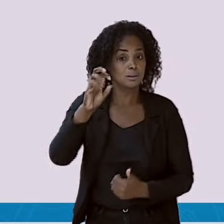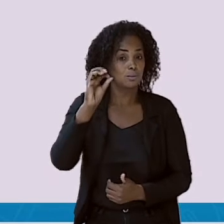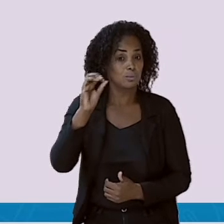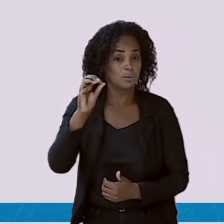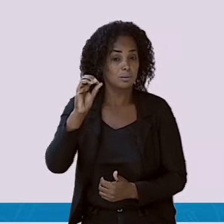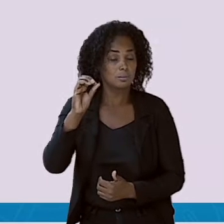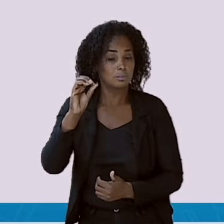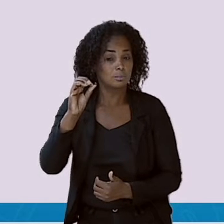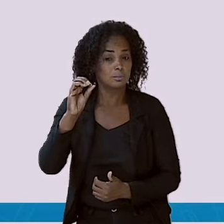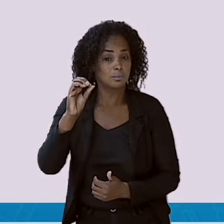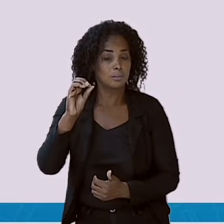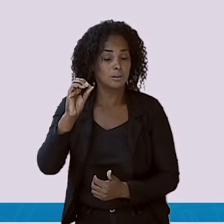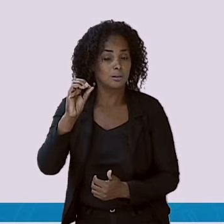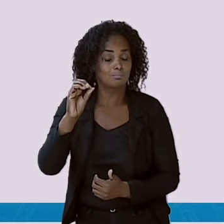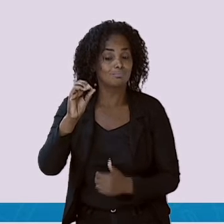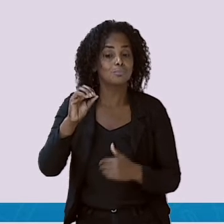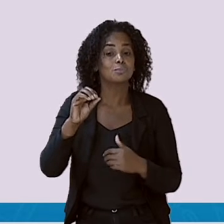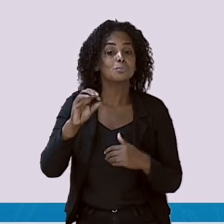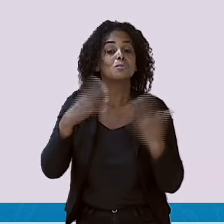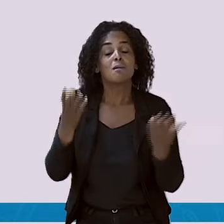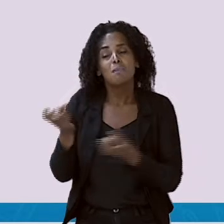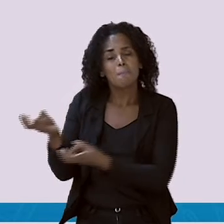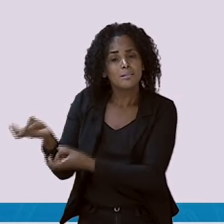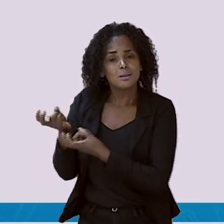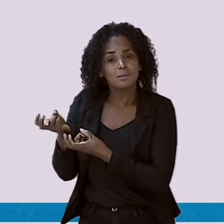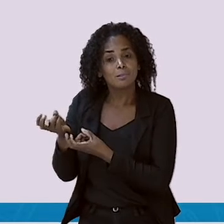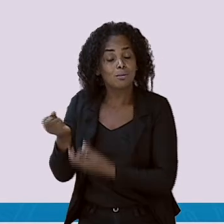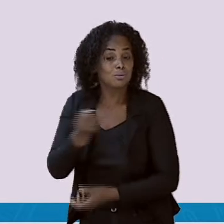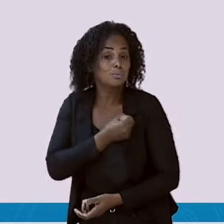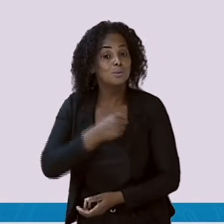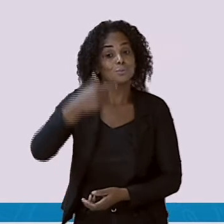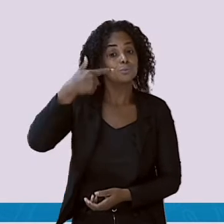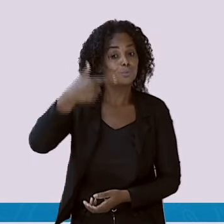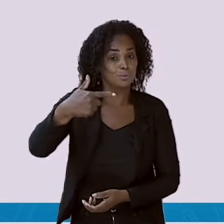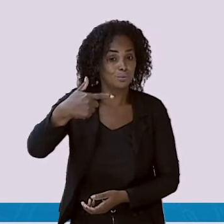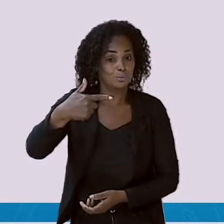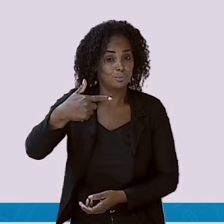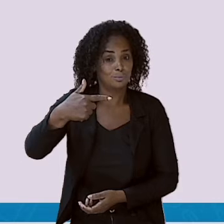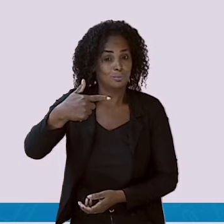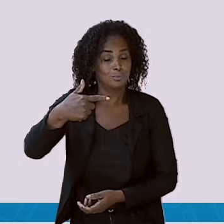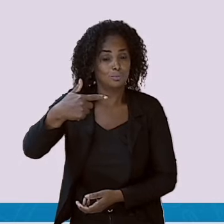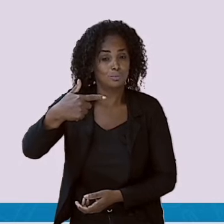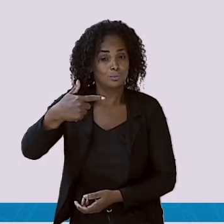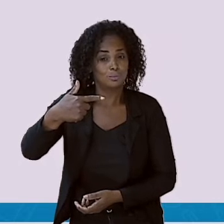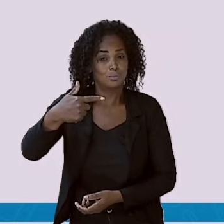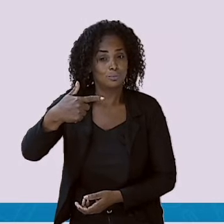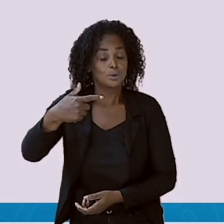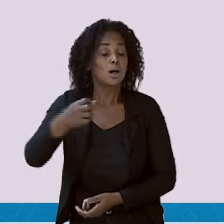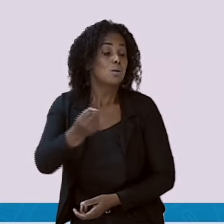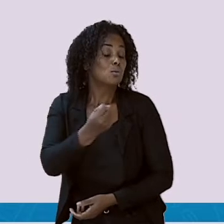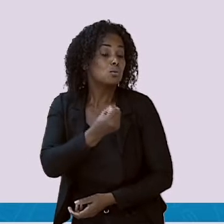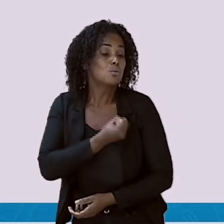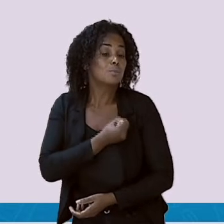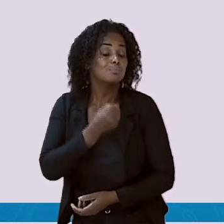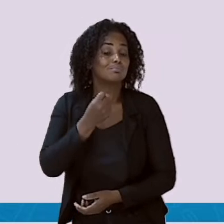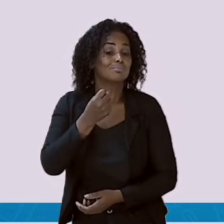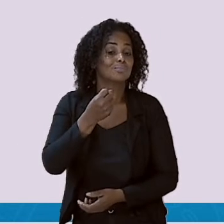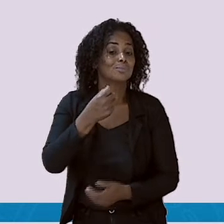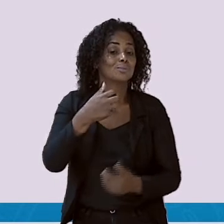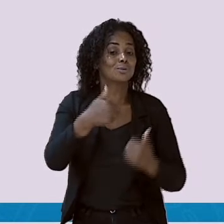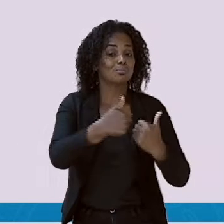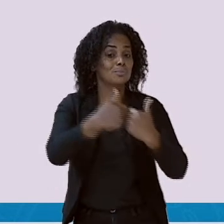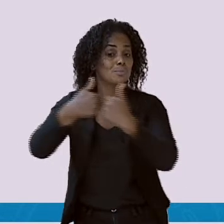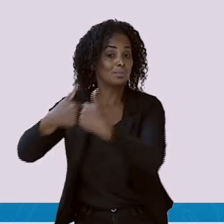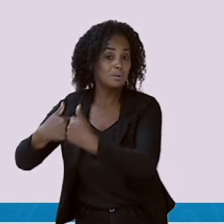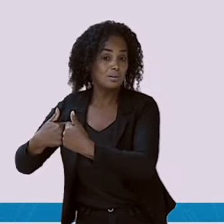analisar o 2, que é aqui no 2 que é a centena. O número que está do lado do 2 é o número 5,